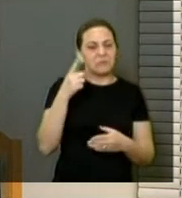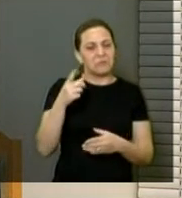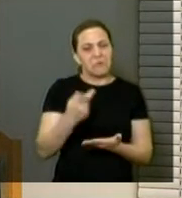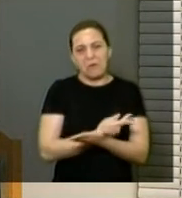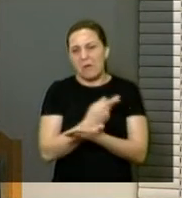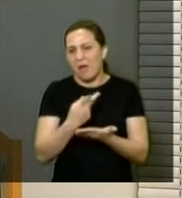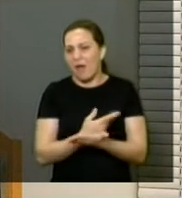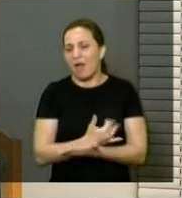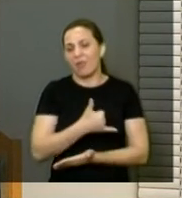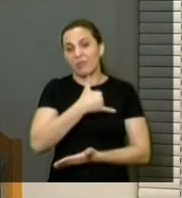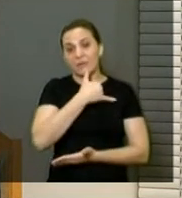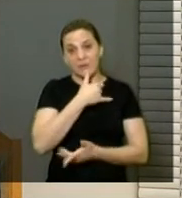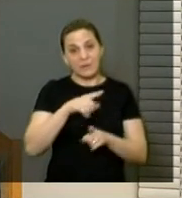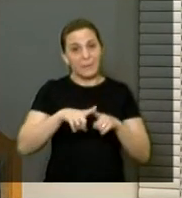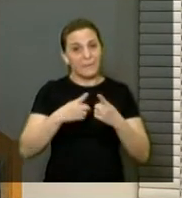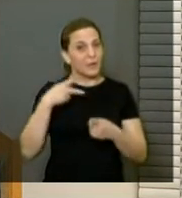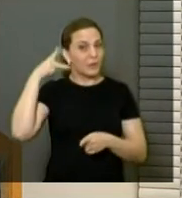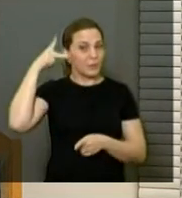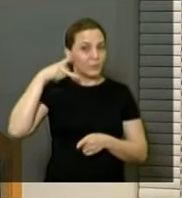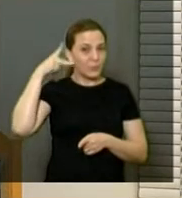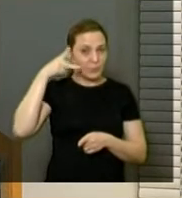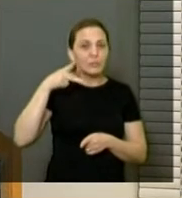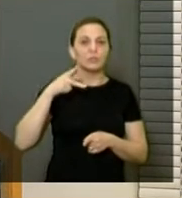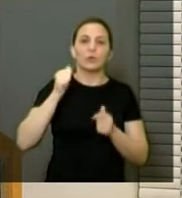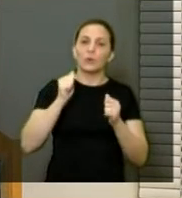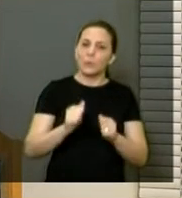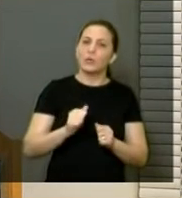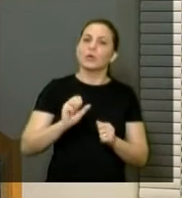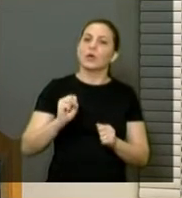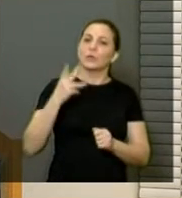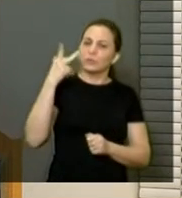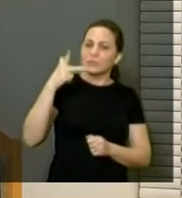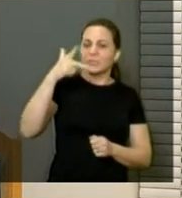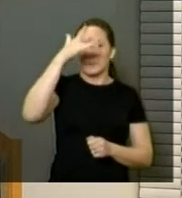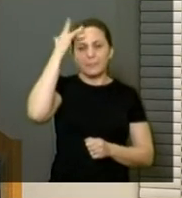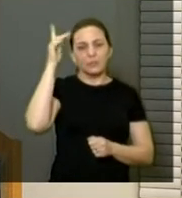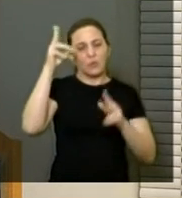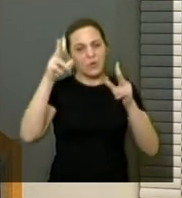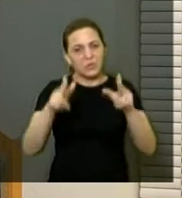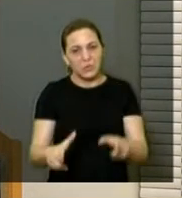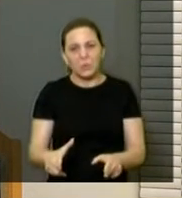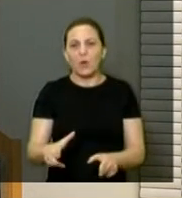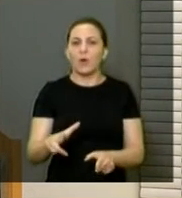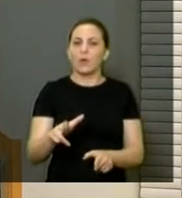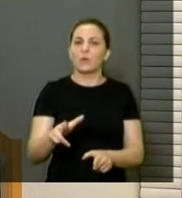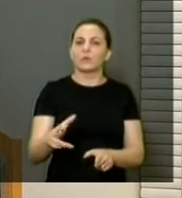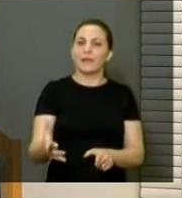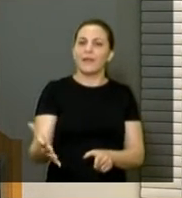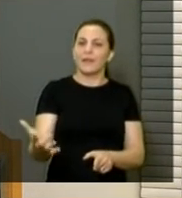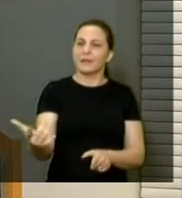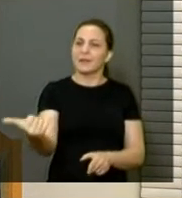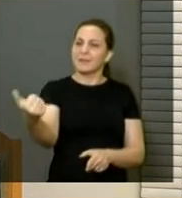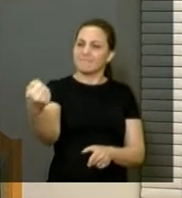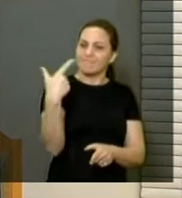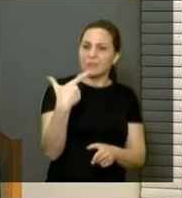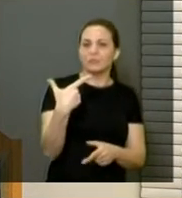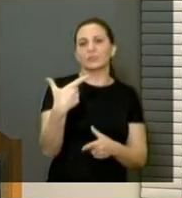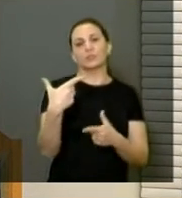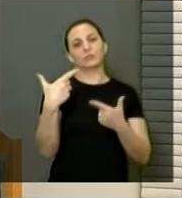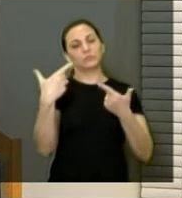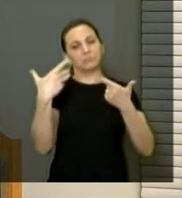mas a política é assim amanhã pode acontecer com qualquer um de vocês também e pode de repente um de vocês passar essa situação também